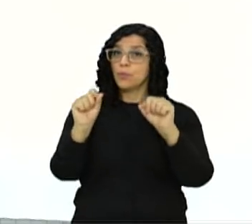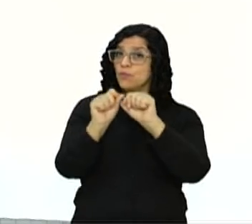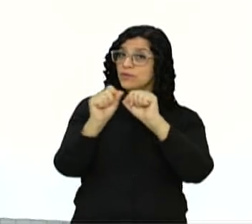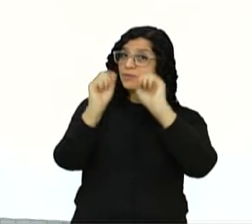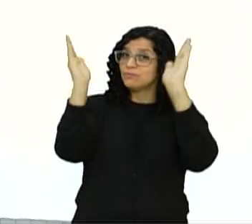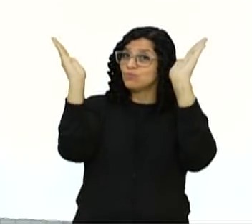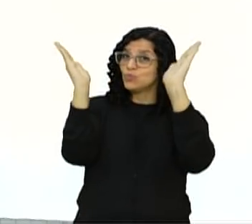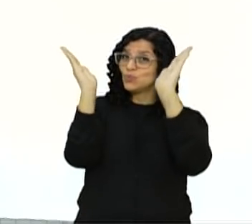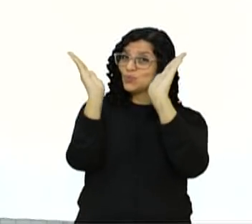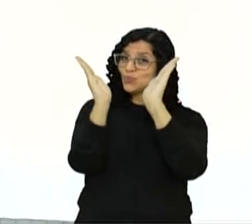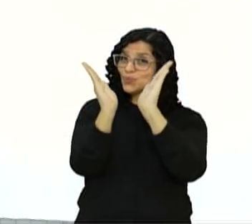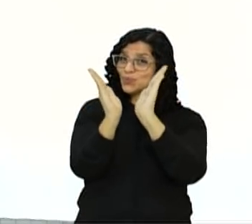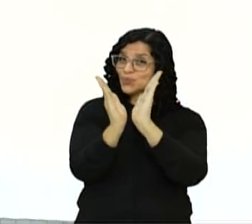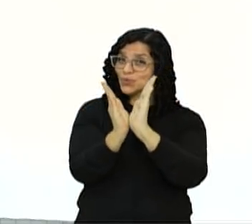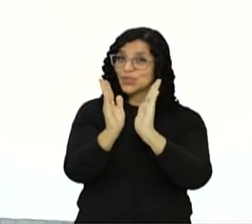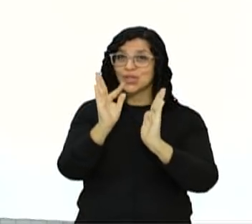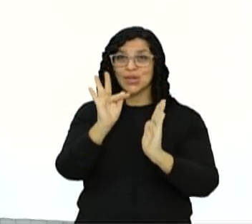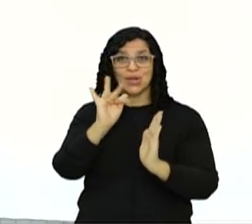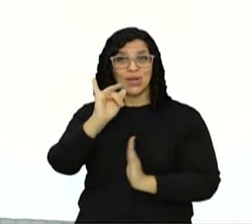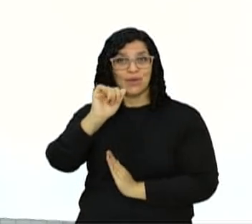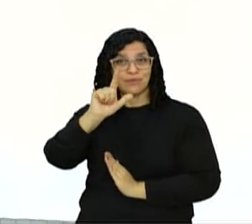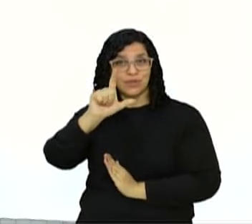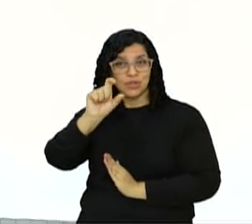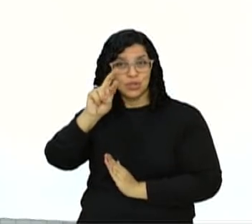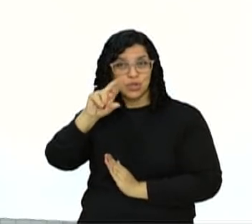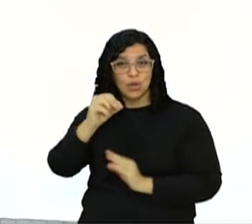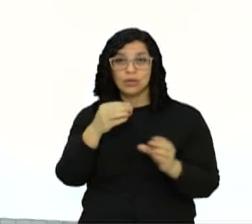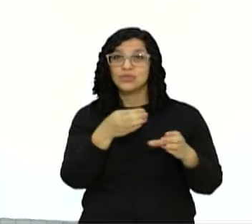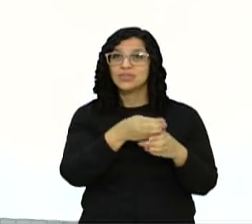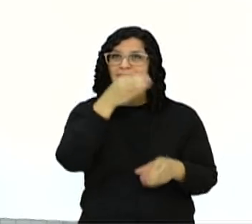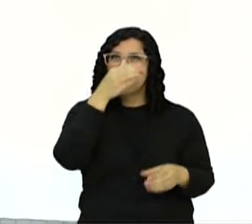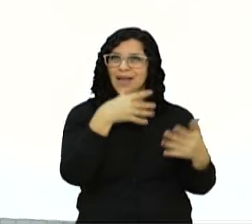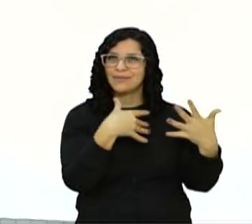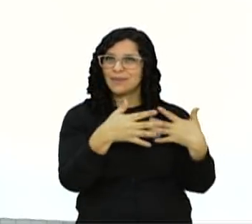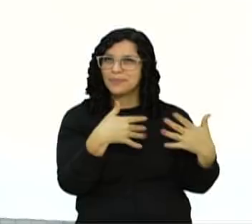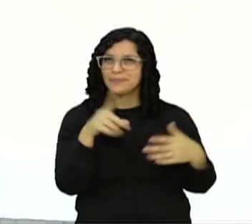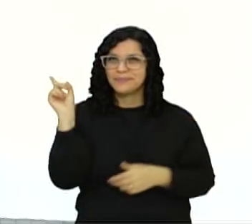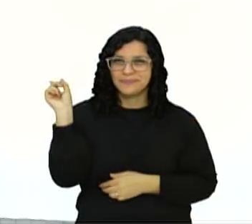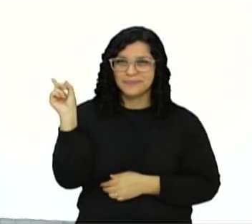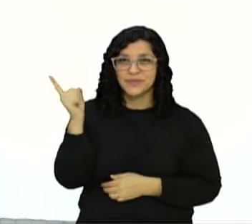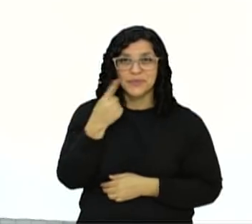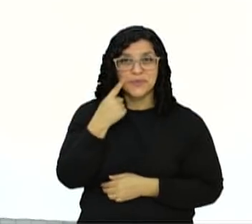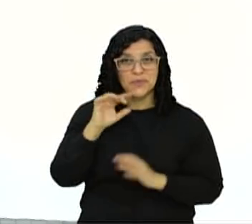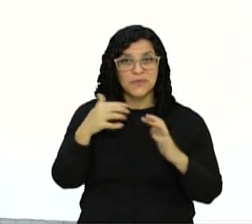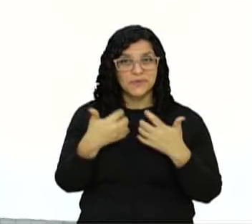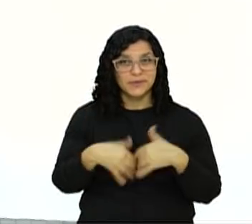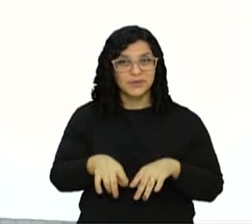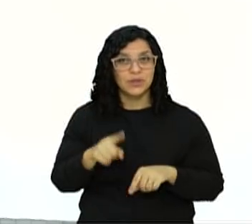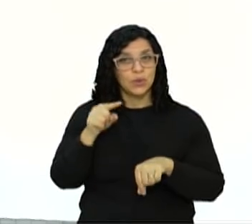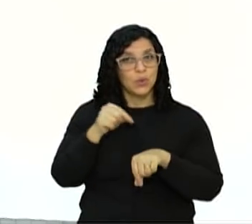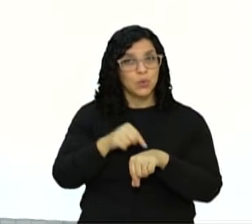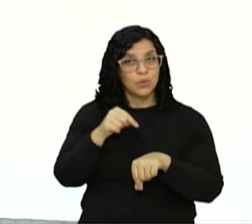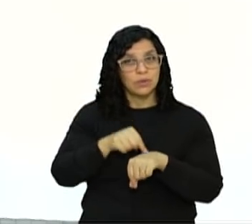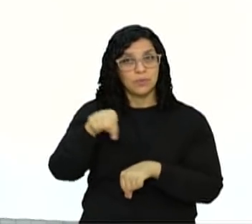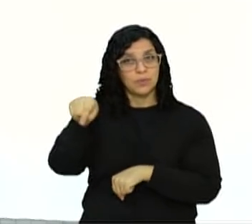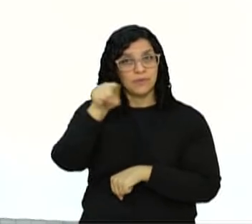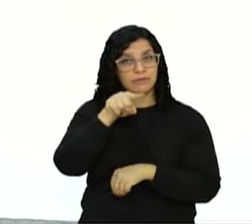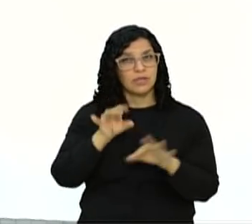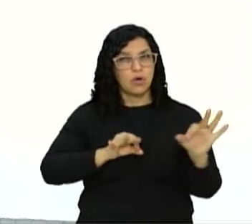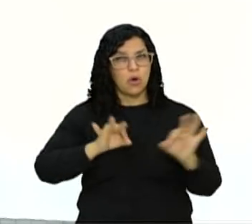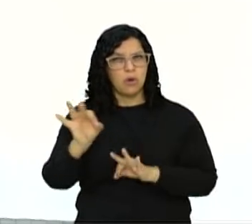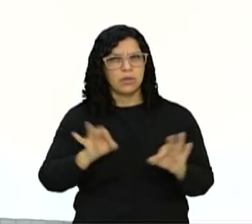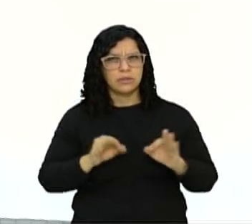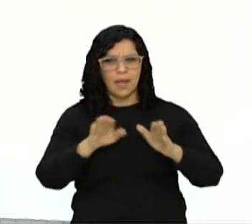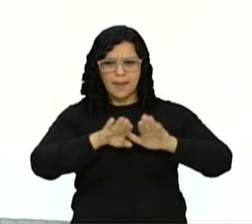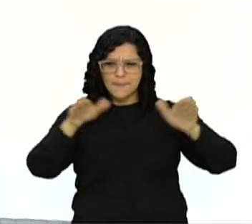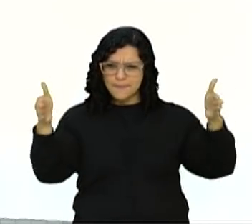construir comigo um modelo de filtro de garrafa PET. Vamos ver como que ele funciona? Então vou dar um tempinho para